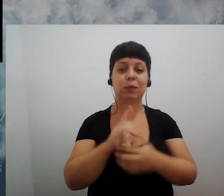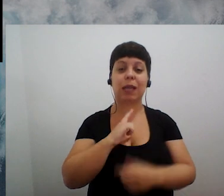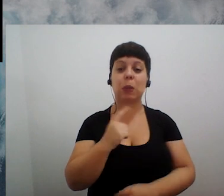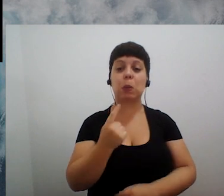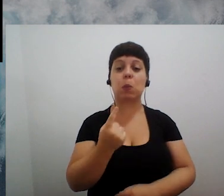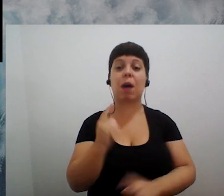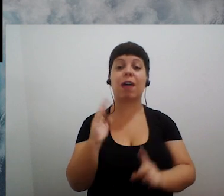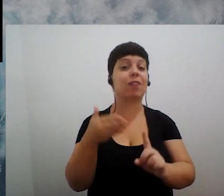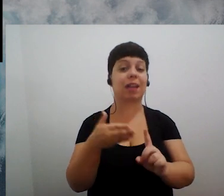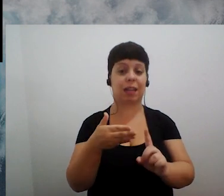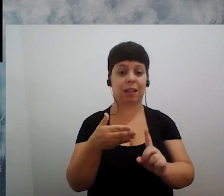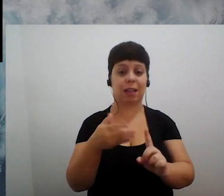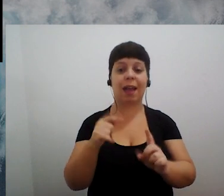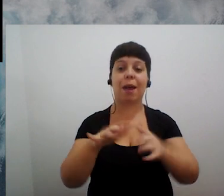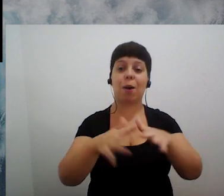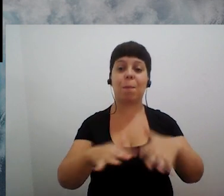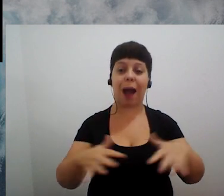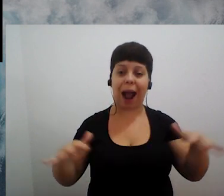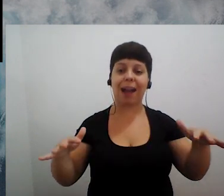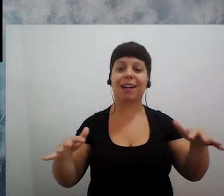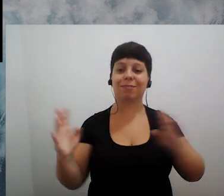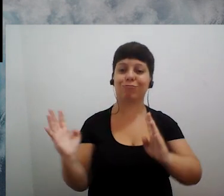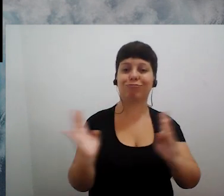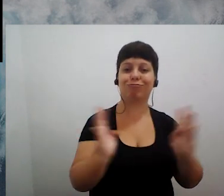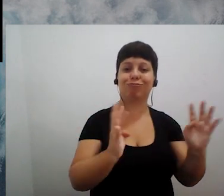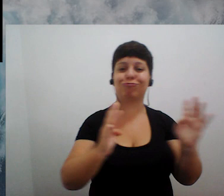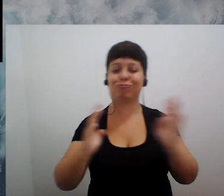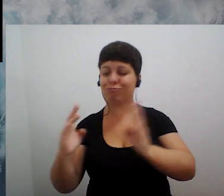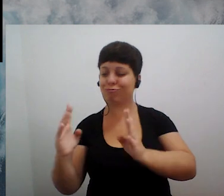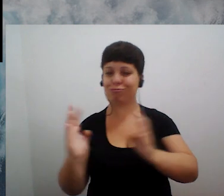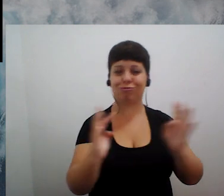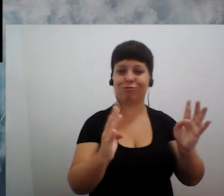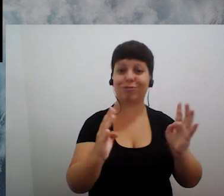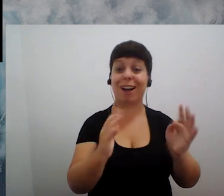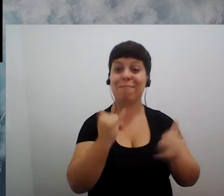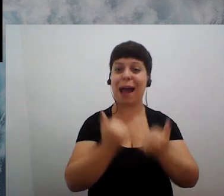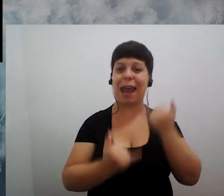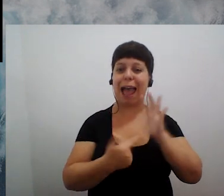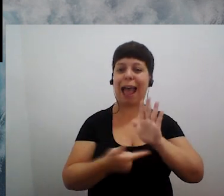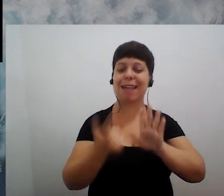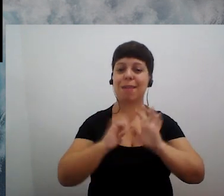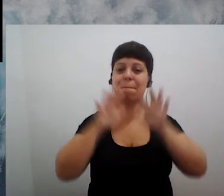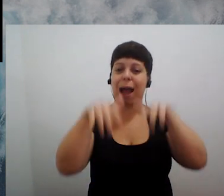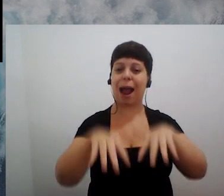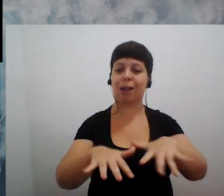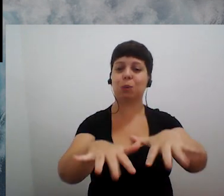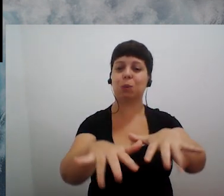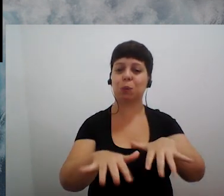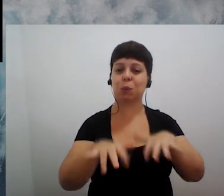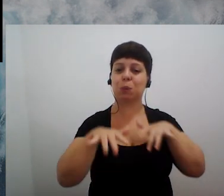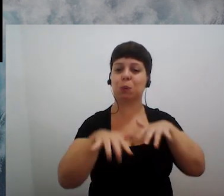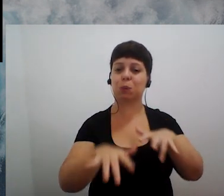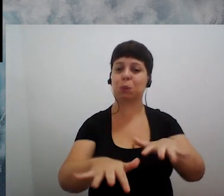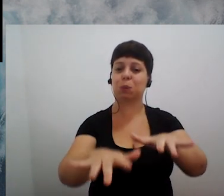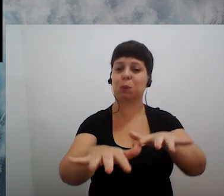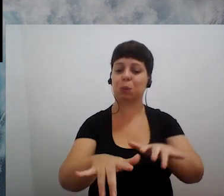bumbo, uma delas é a referência ao mar, às marés, ao vai e vem das ondas, ao sobe e desce